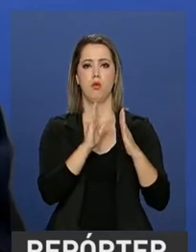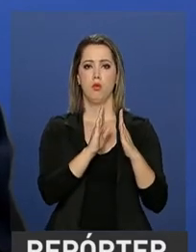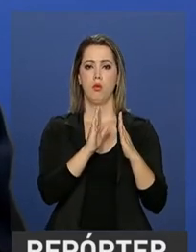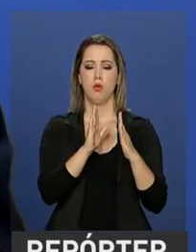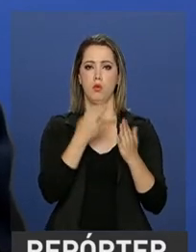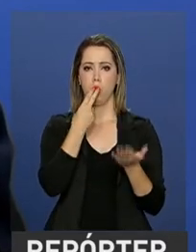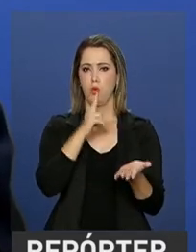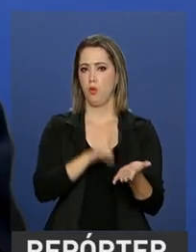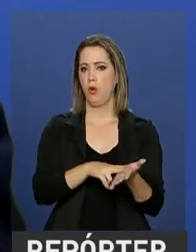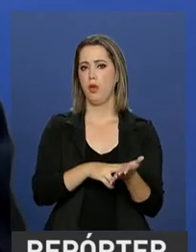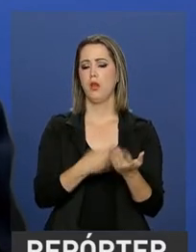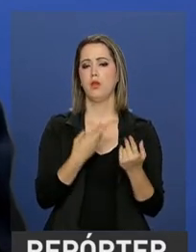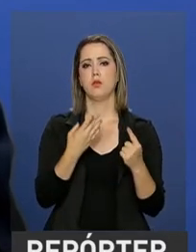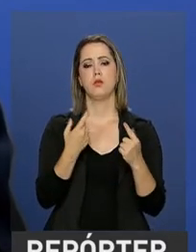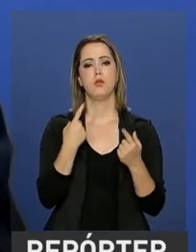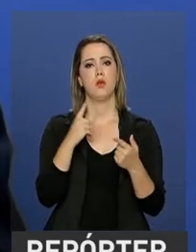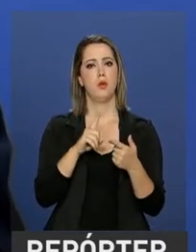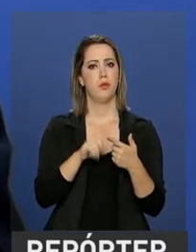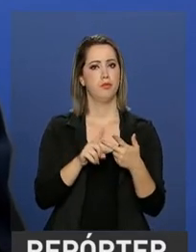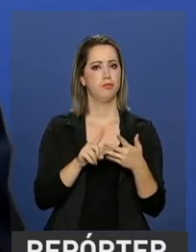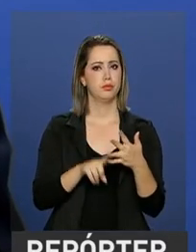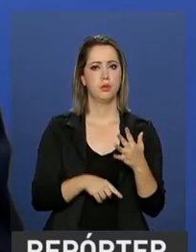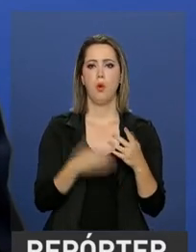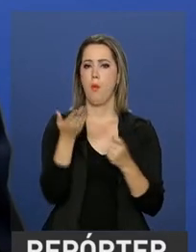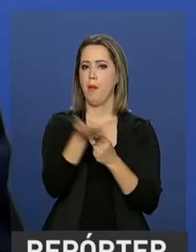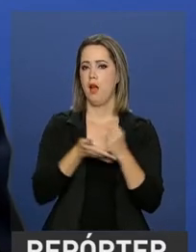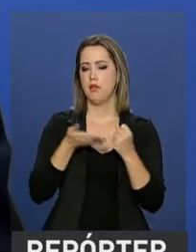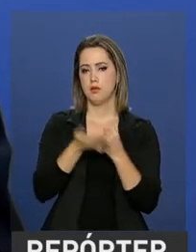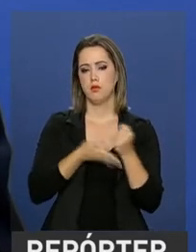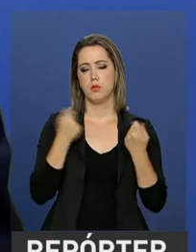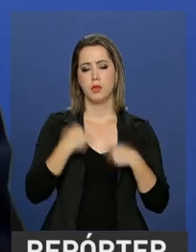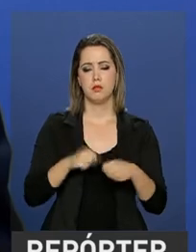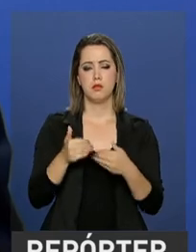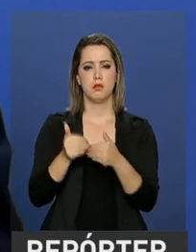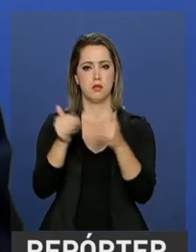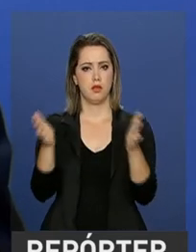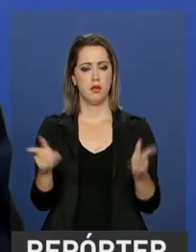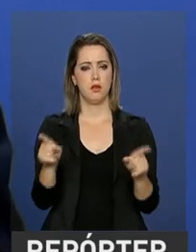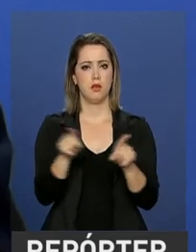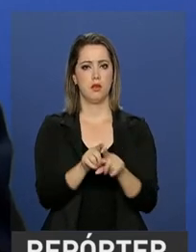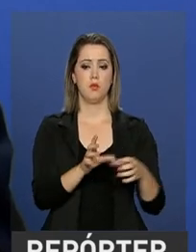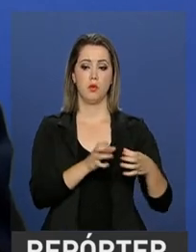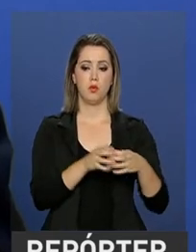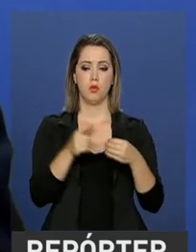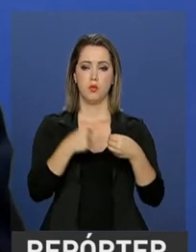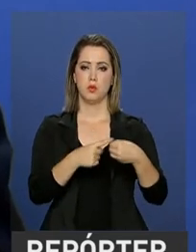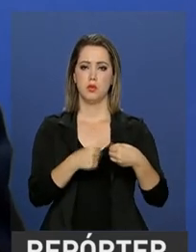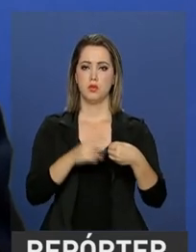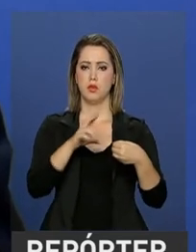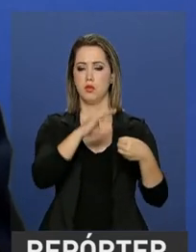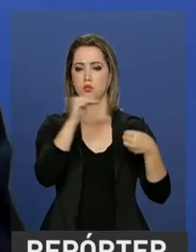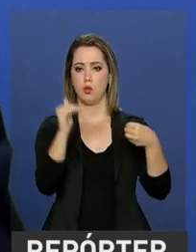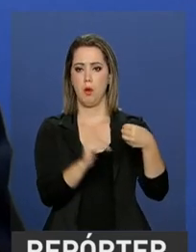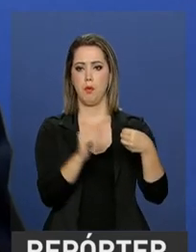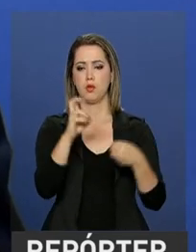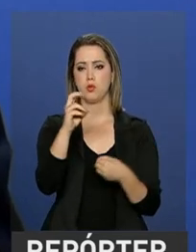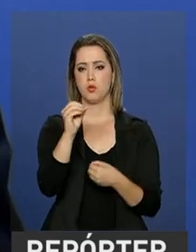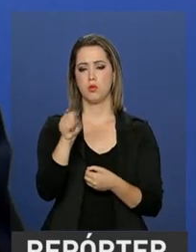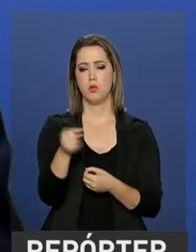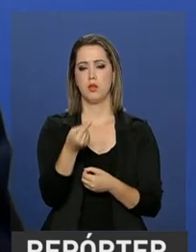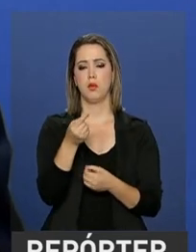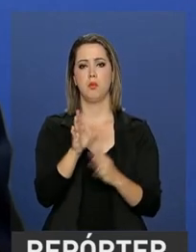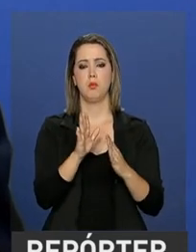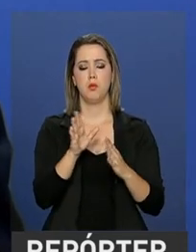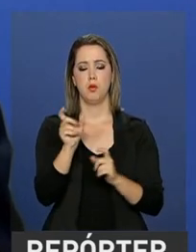correios a infraestrutura básica e abrir o programa o atendimento aos municípios com menos de 50 mil habitantes que não